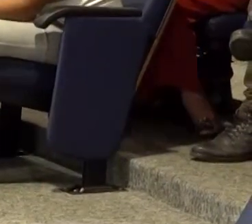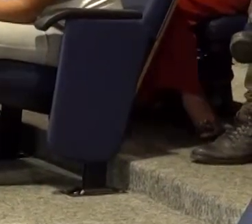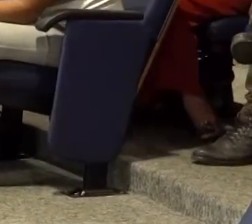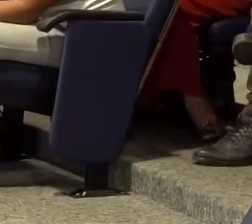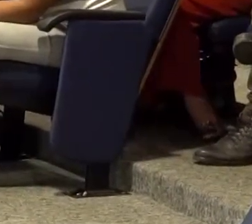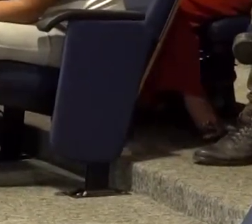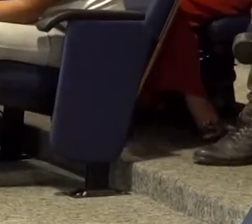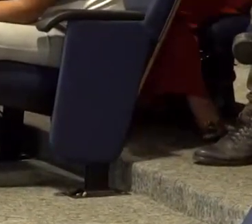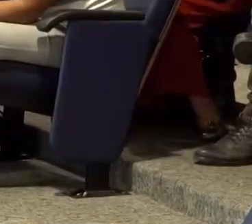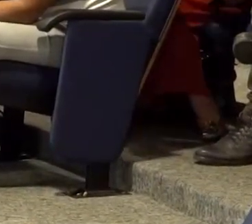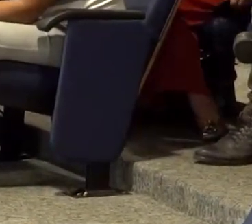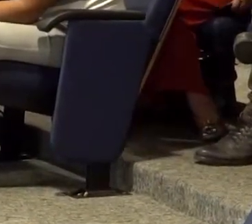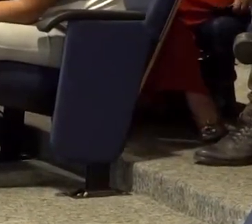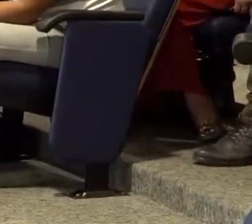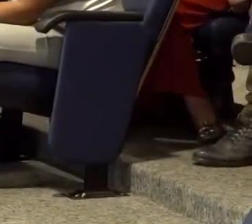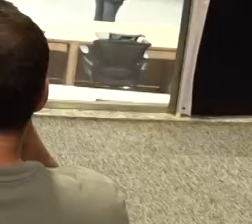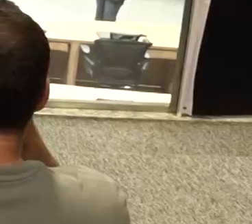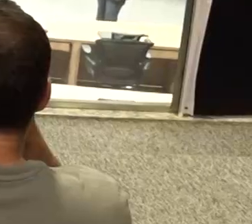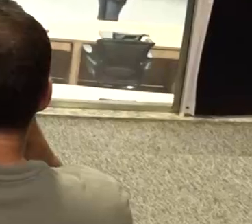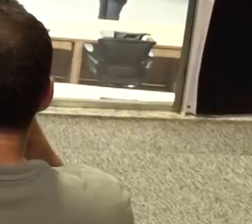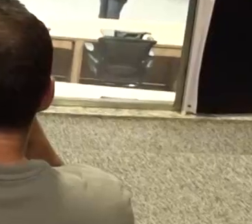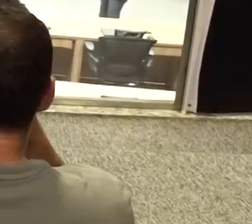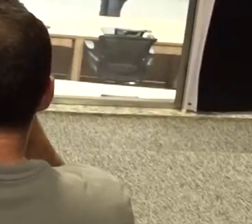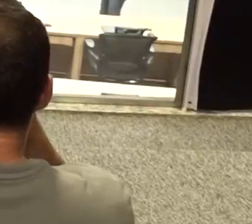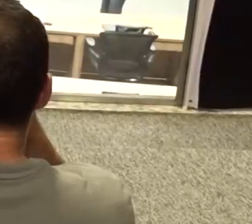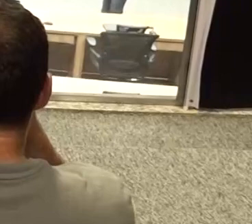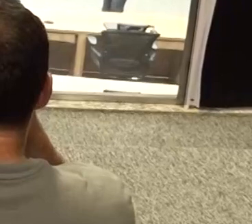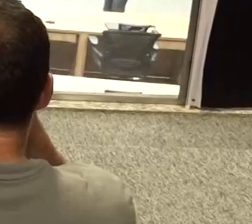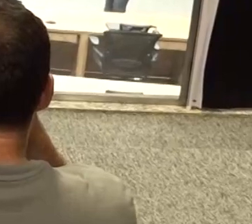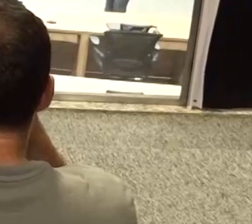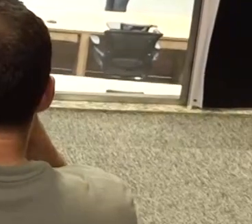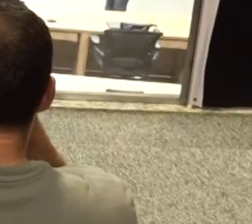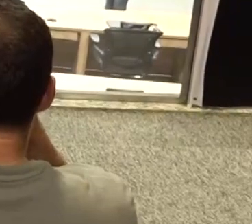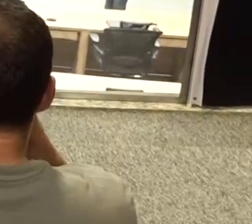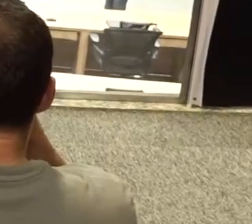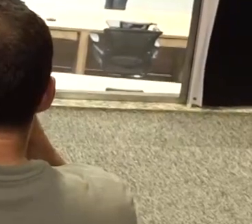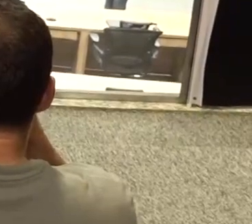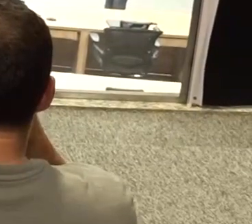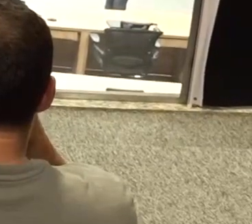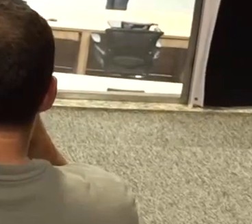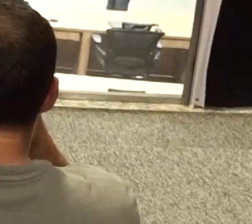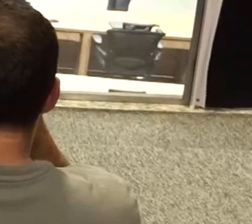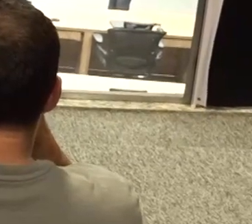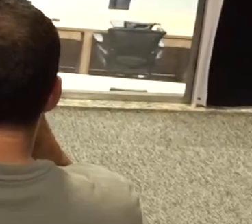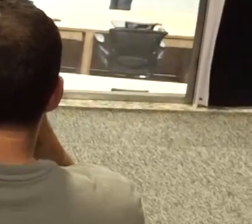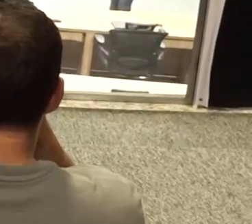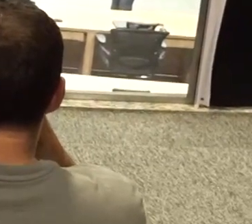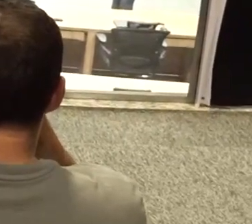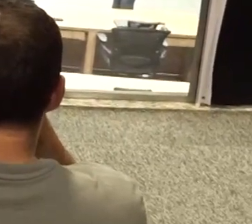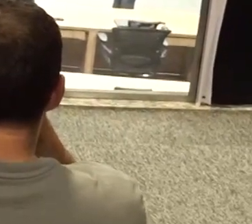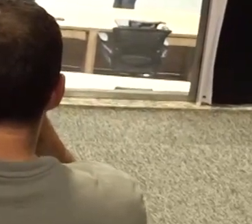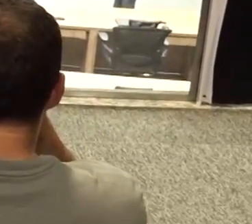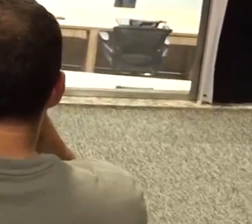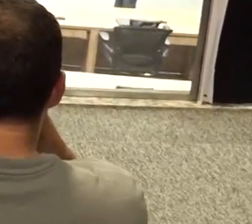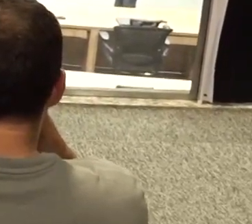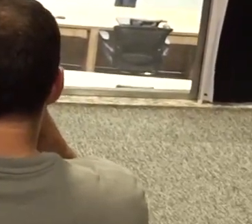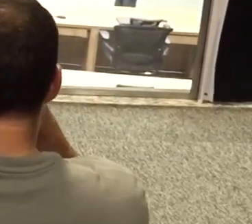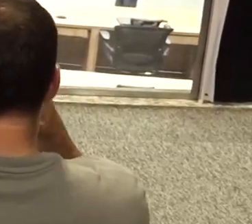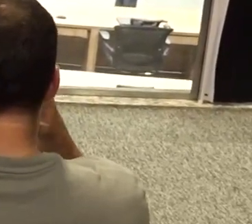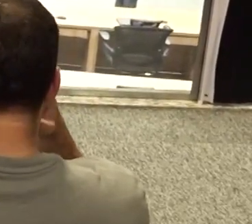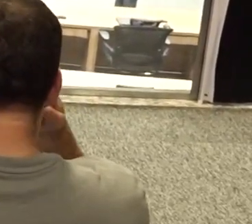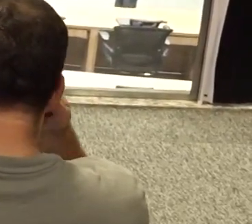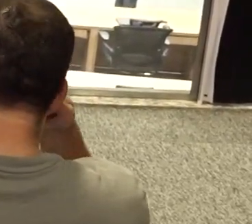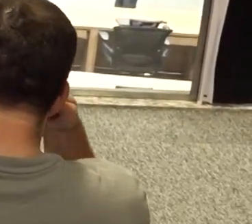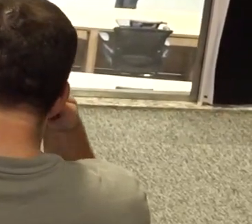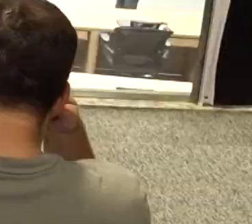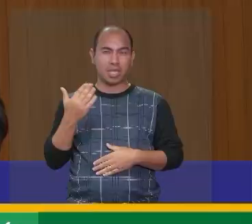da antiga Celg na galeria é que tramita na casa matéria para que esses trabalhadores sejam absorvidos